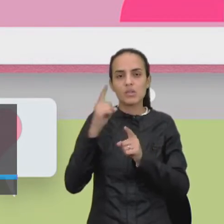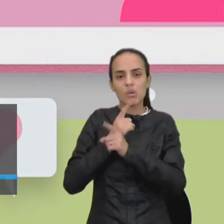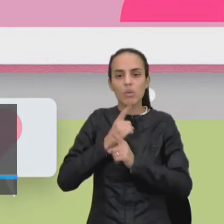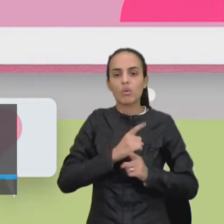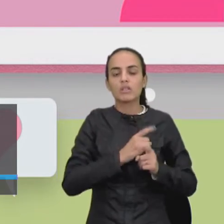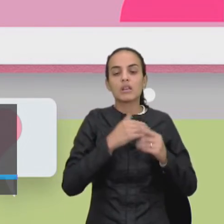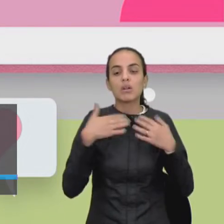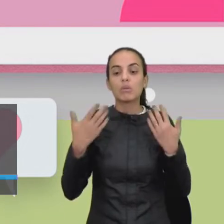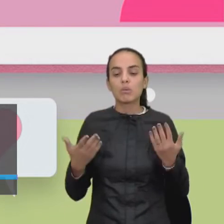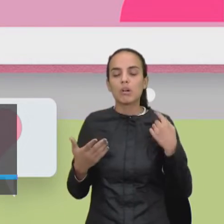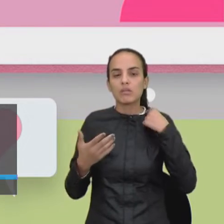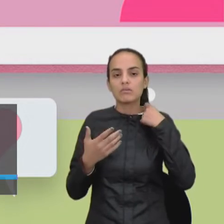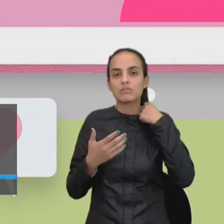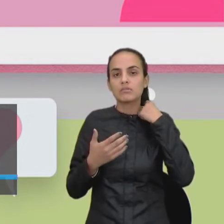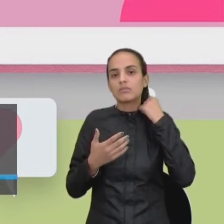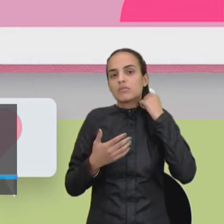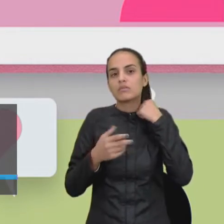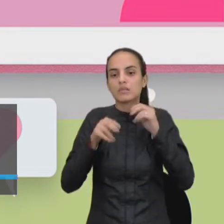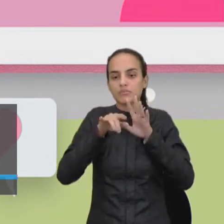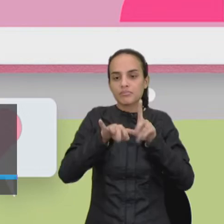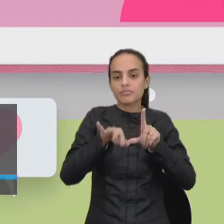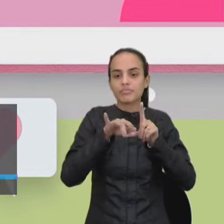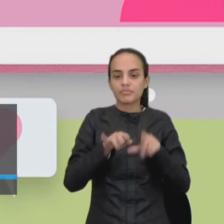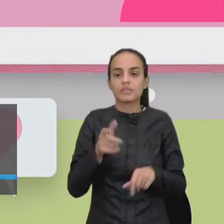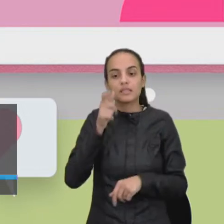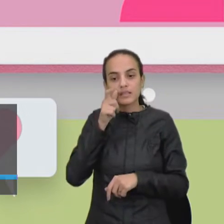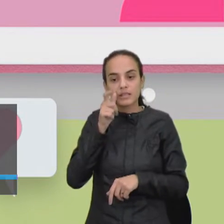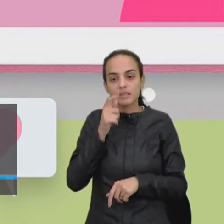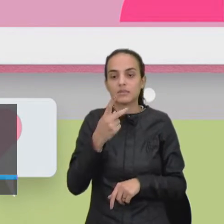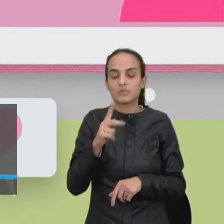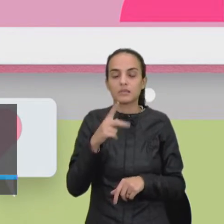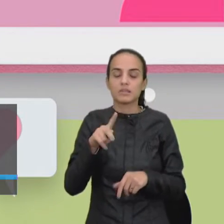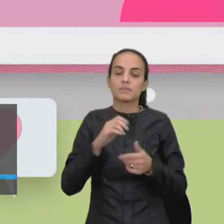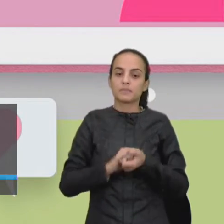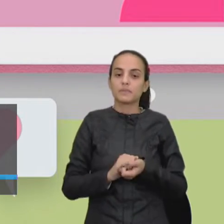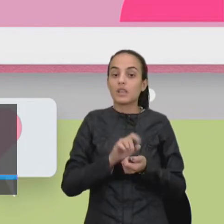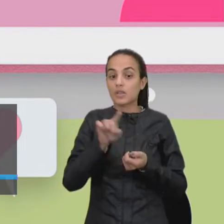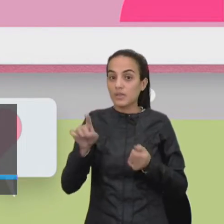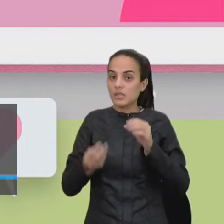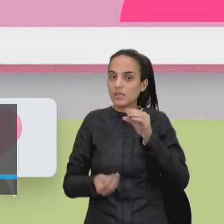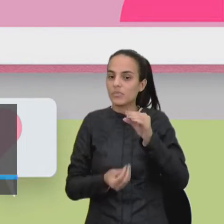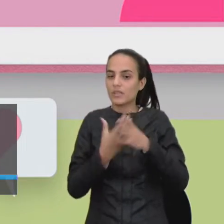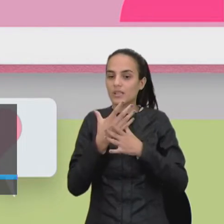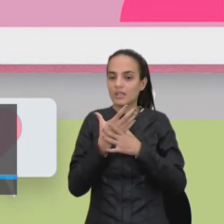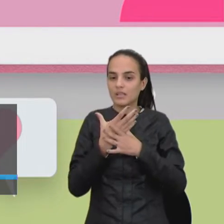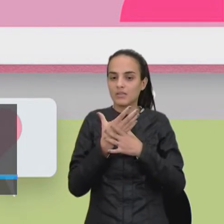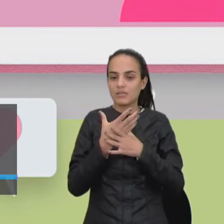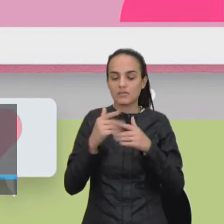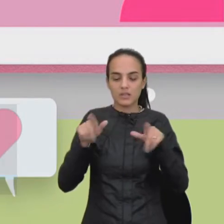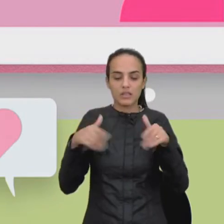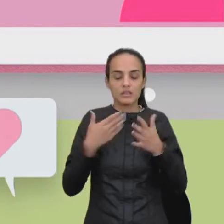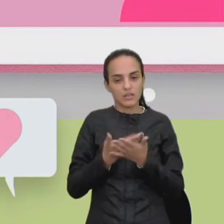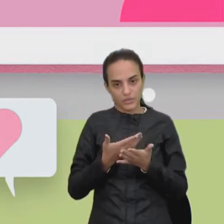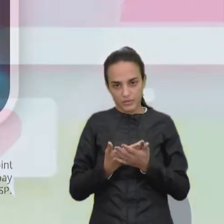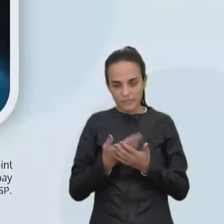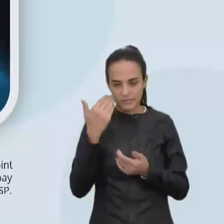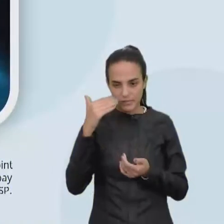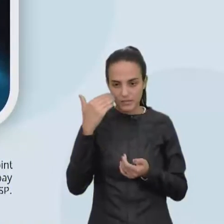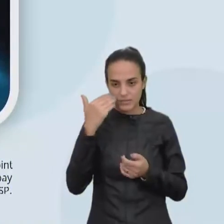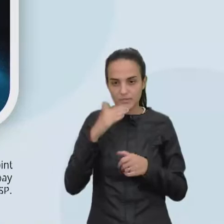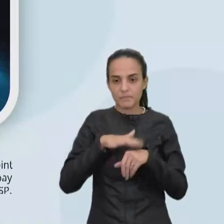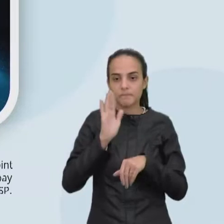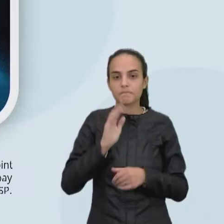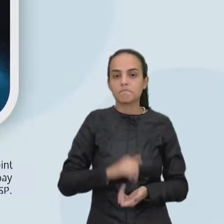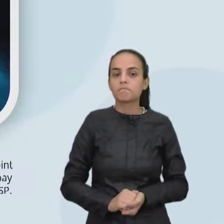qual tipo de influenciador seria interessante para a ação publicitária de vocês, que vocês estão criando aí na sala de aula. Vamos entender? A